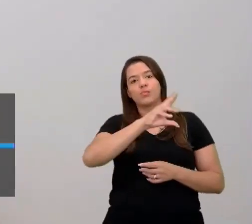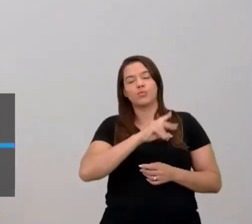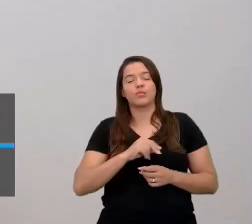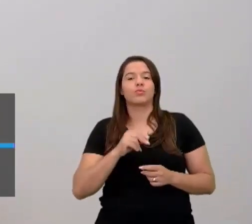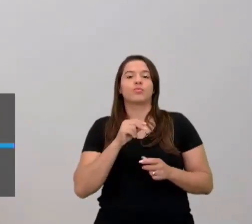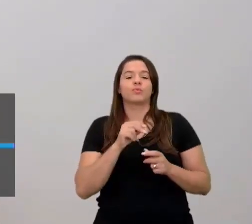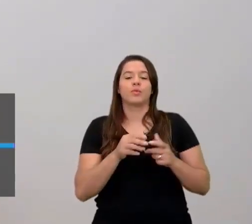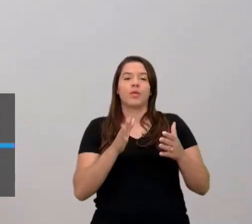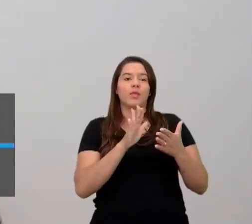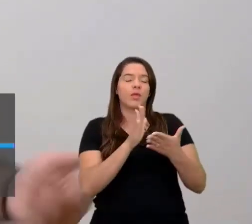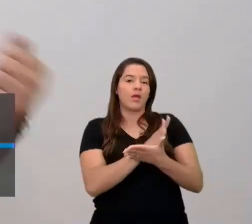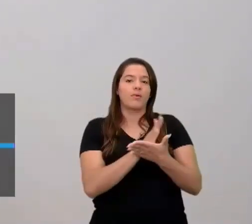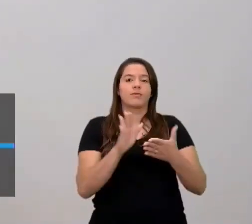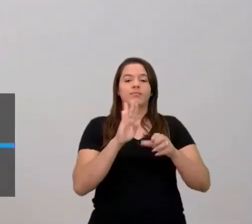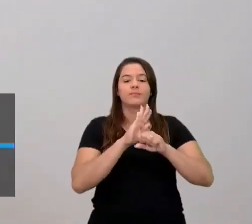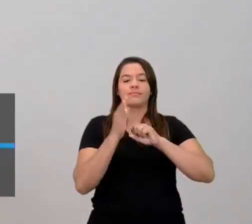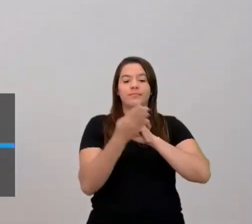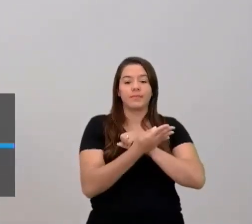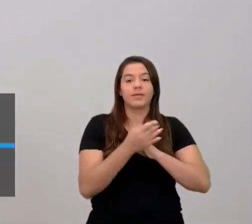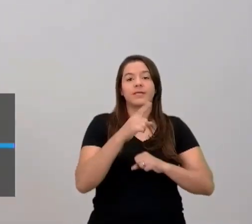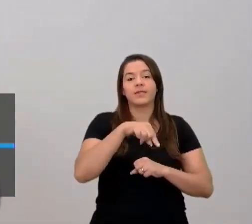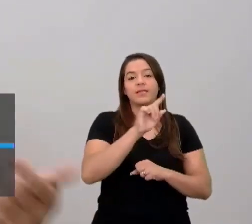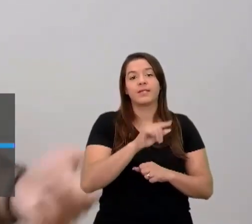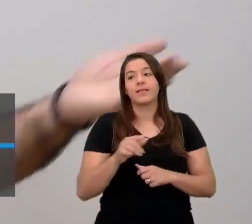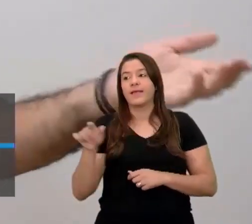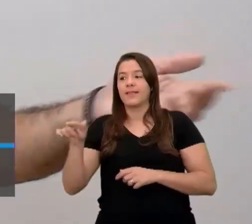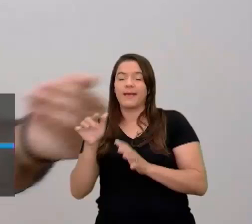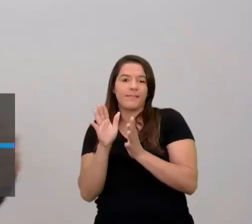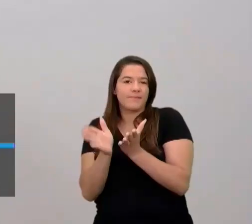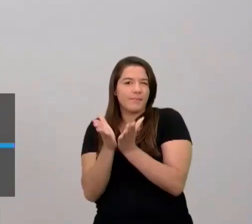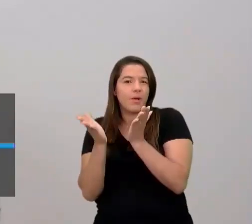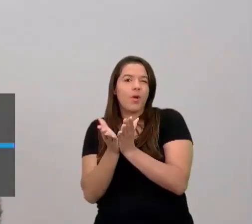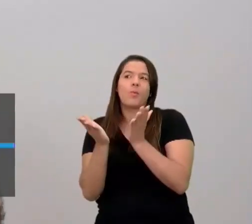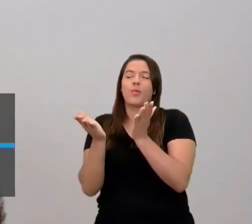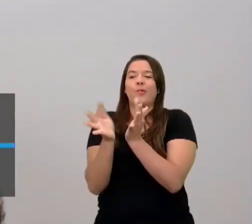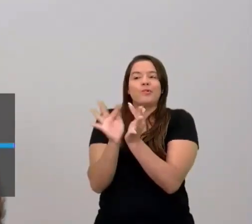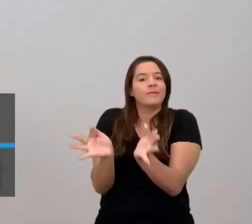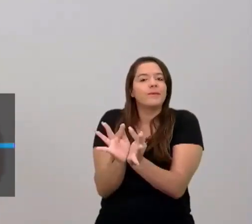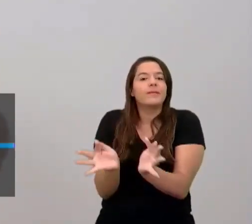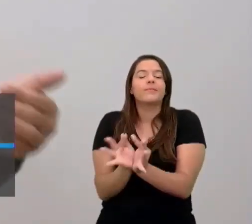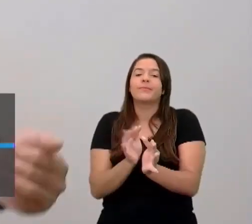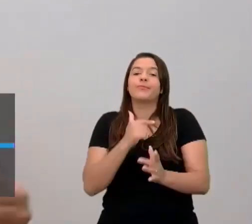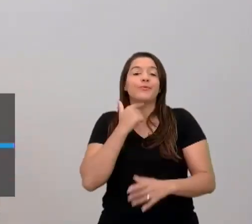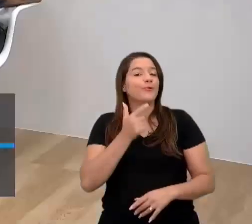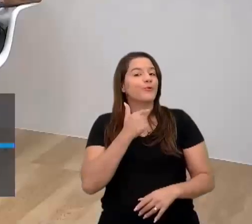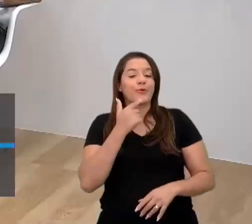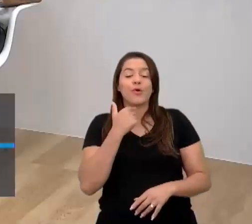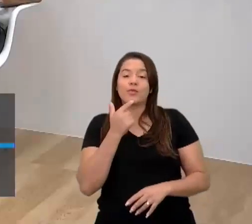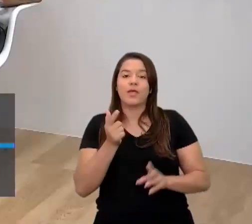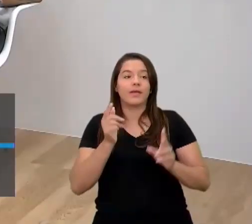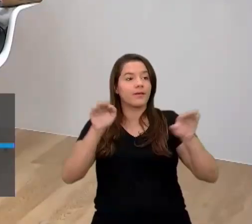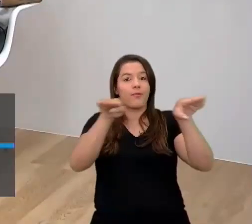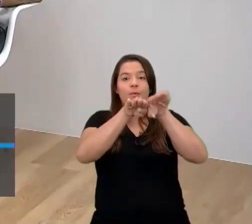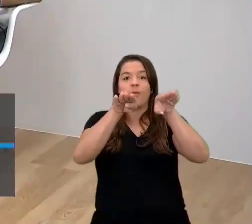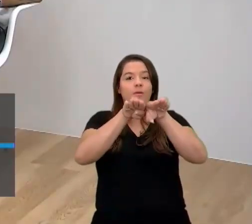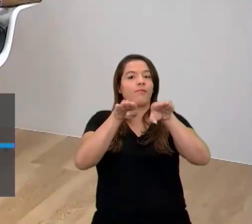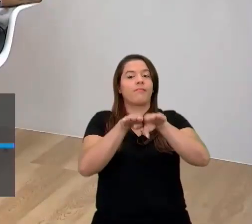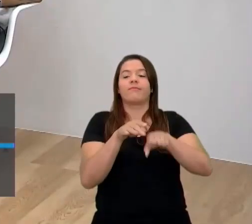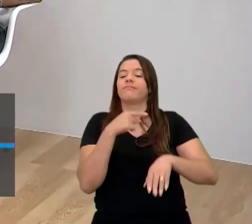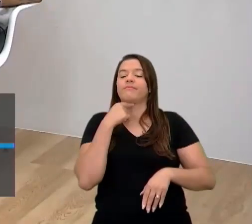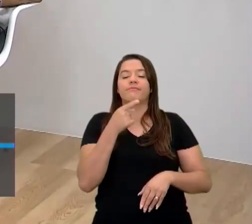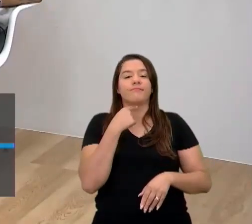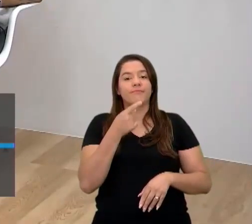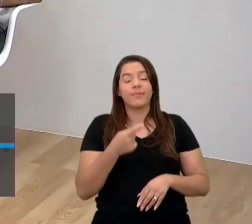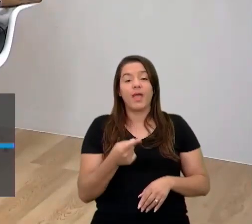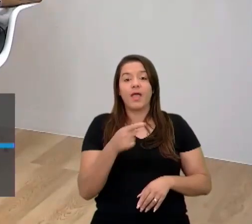num determinado bairro, e a galera que é mais humilde não consegue, como você mesmo falou, se manter diante disso, e aí